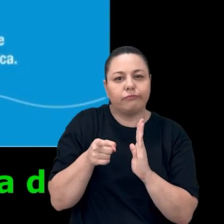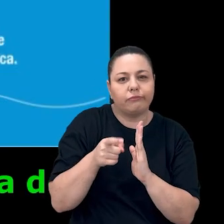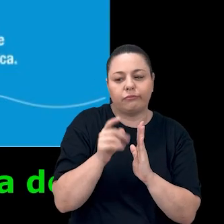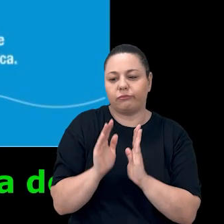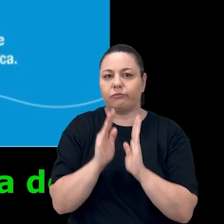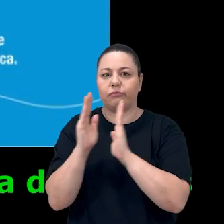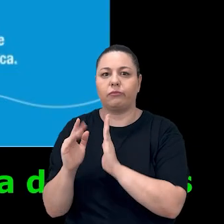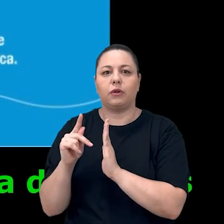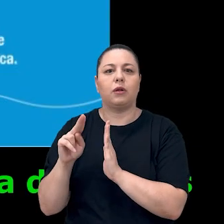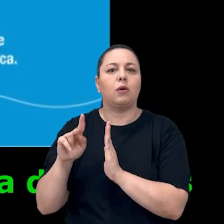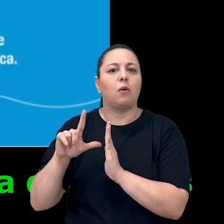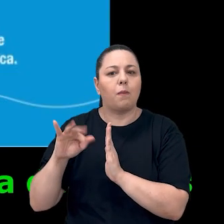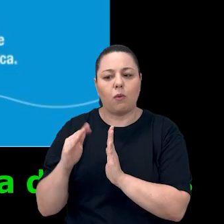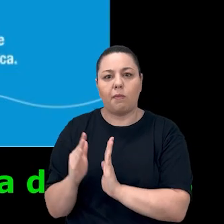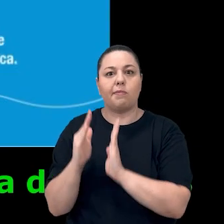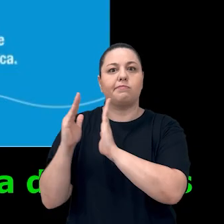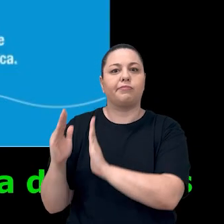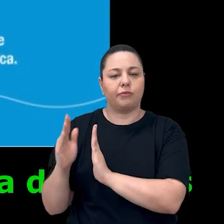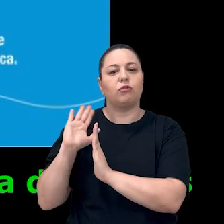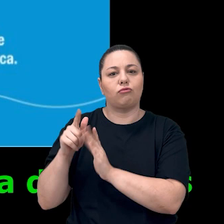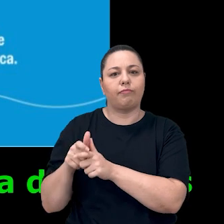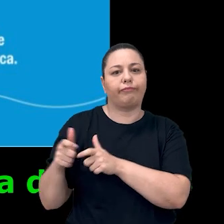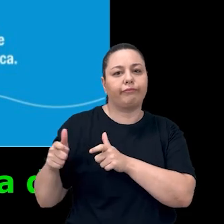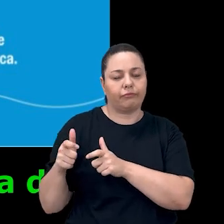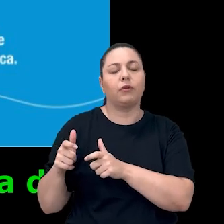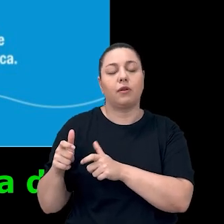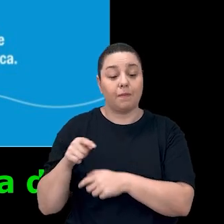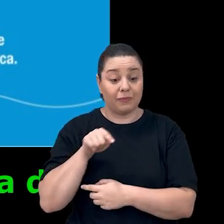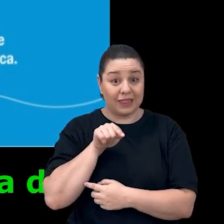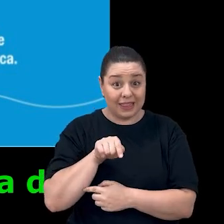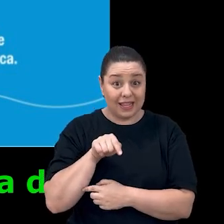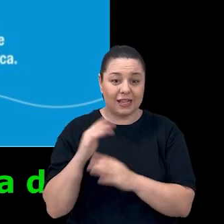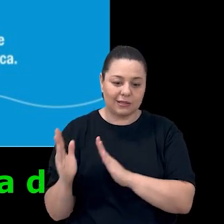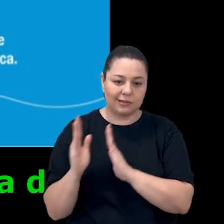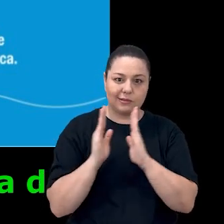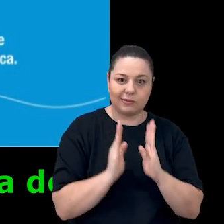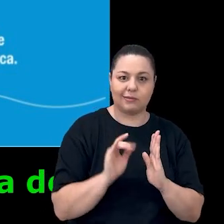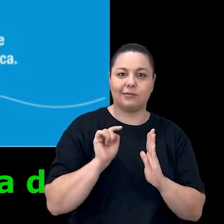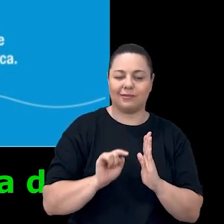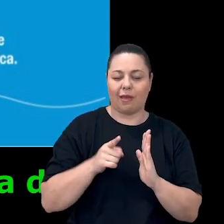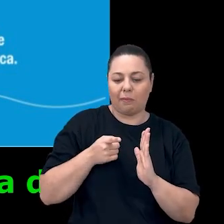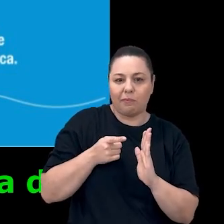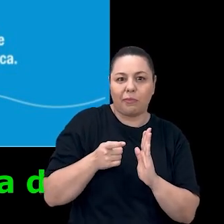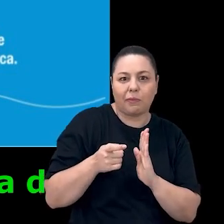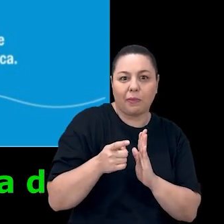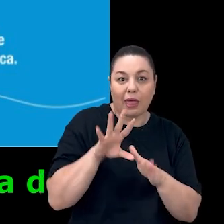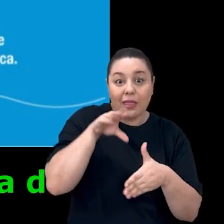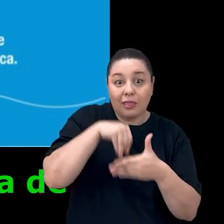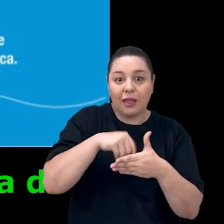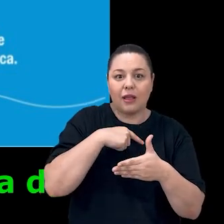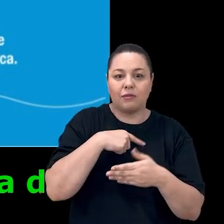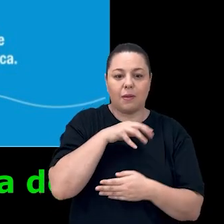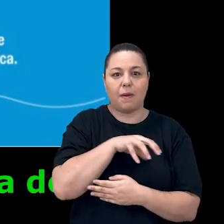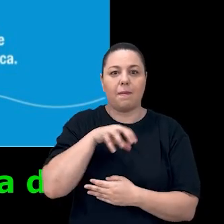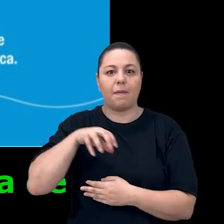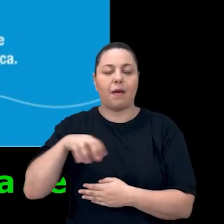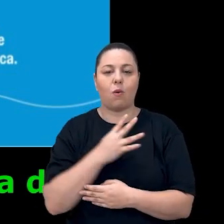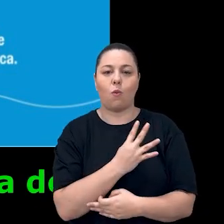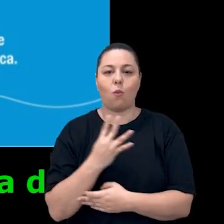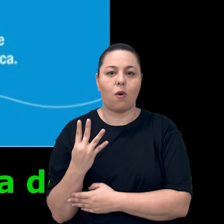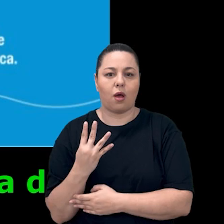de ovo, larva, pupa e o inseto adulto. Nessa etapa de larva, temos